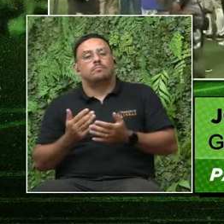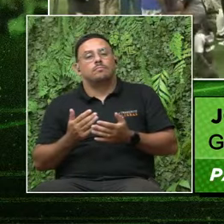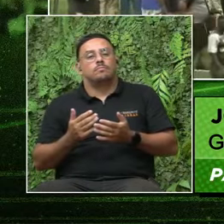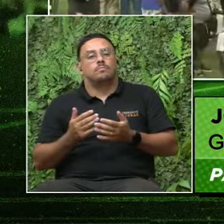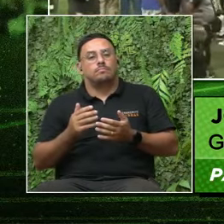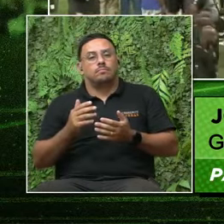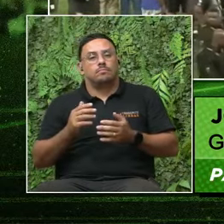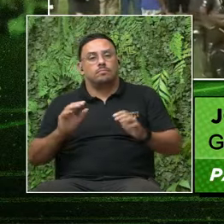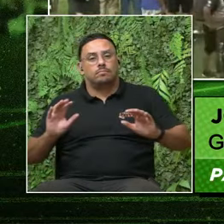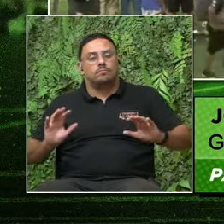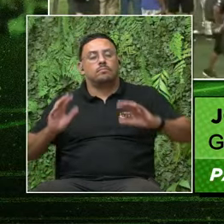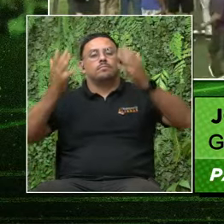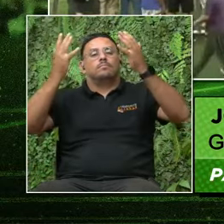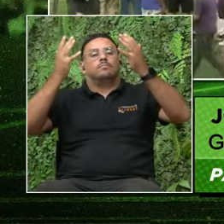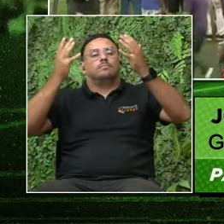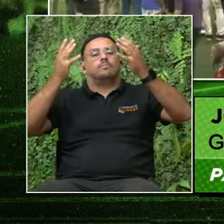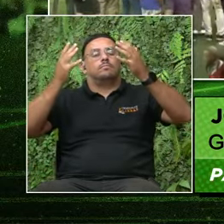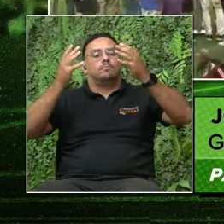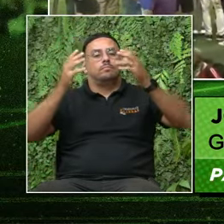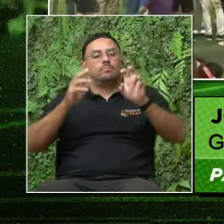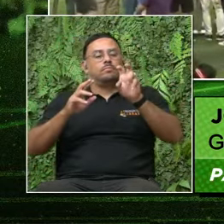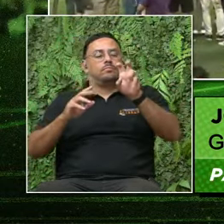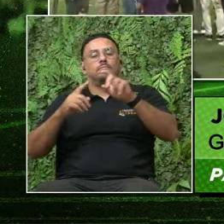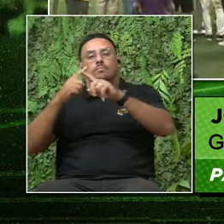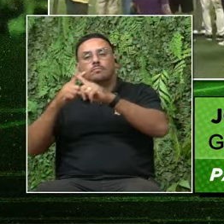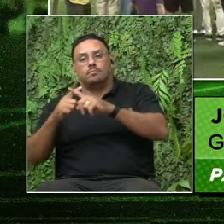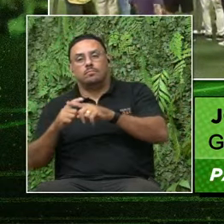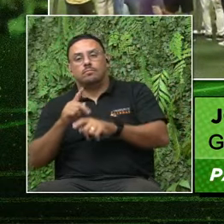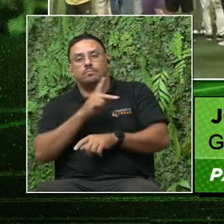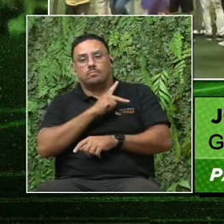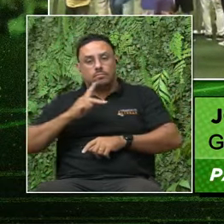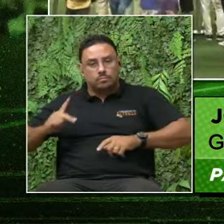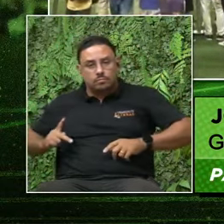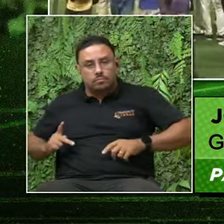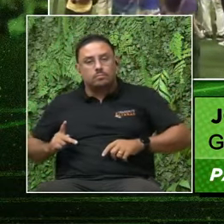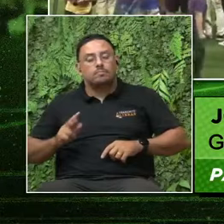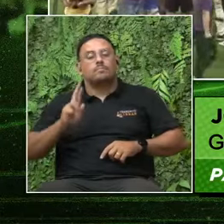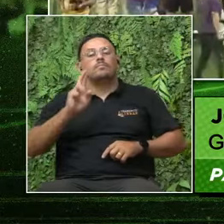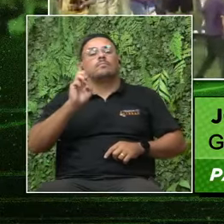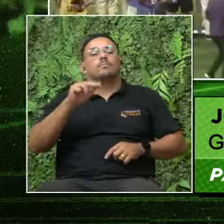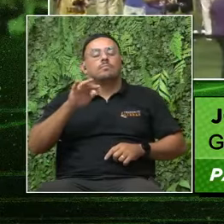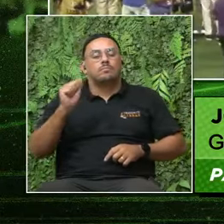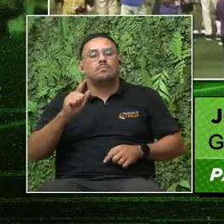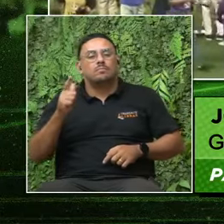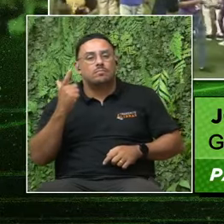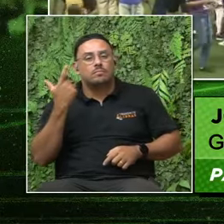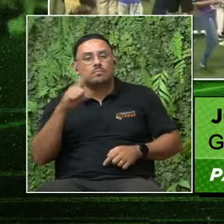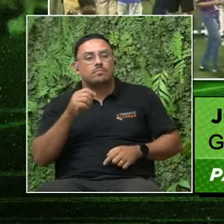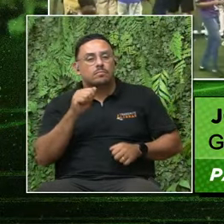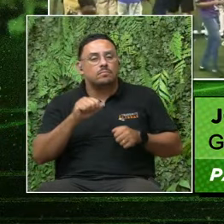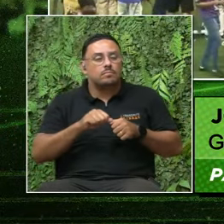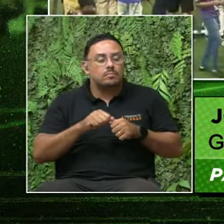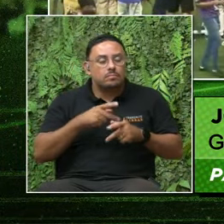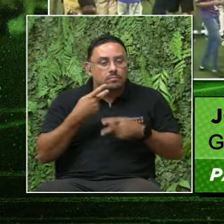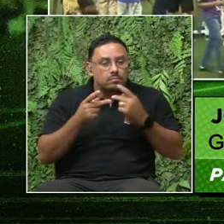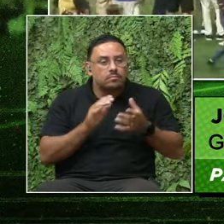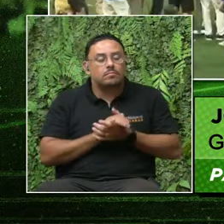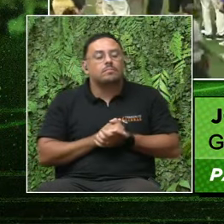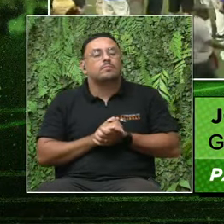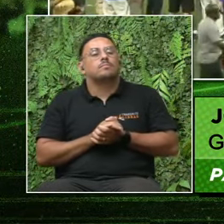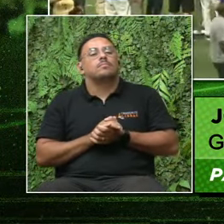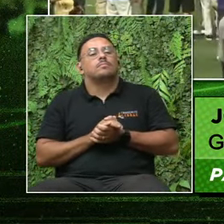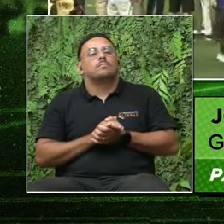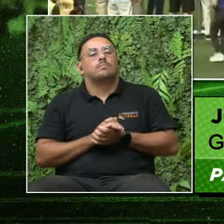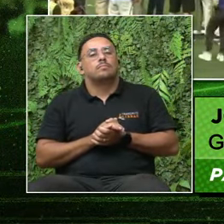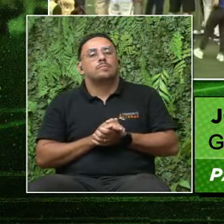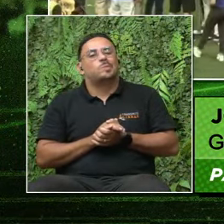o o penta campeonato né Presidente tá ali Renato Salvador tá ali quem mais vocês querem falar com o André lamun tá ali também